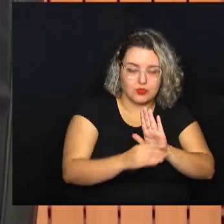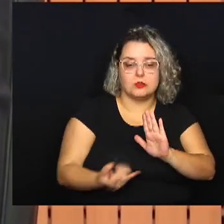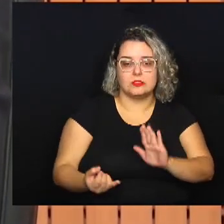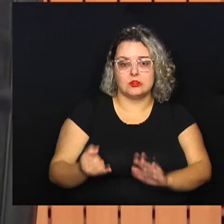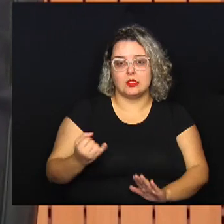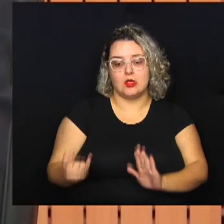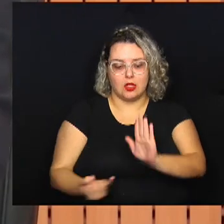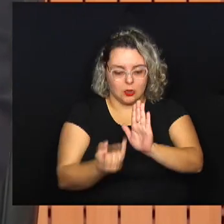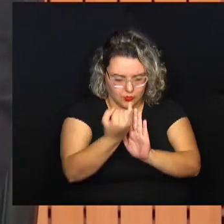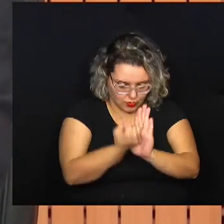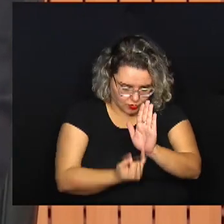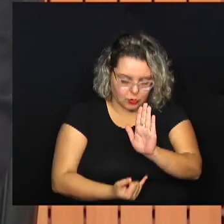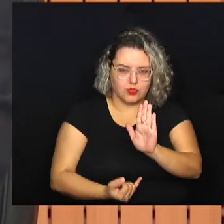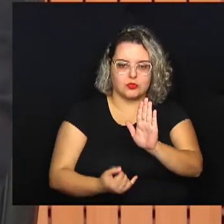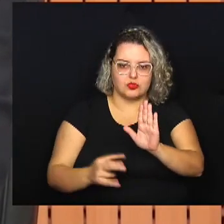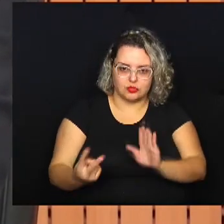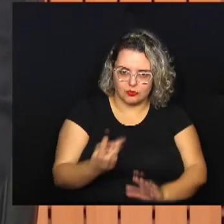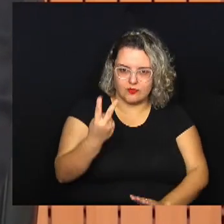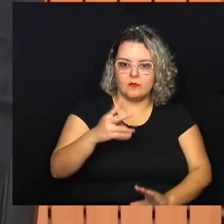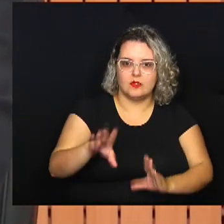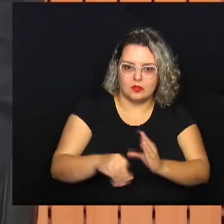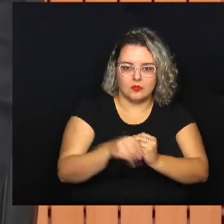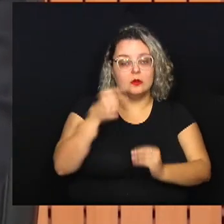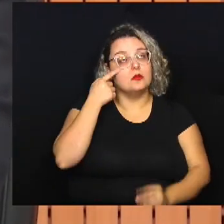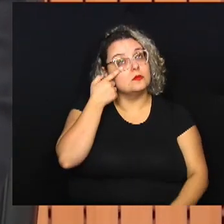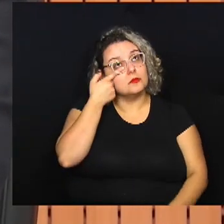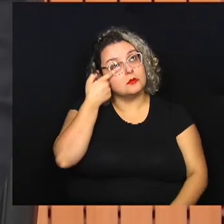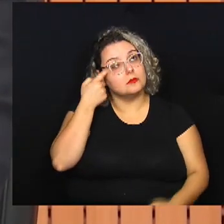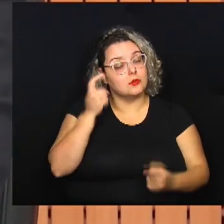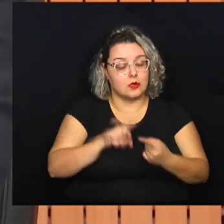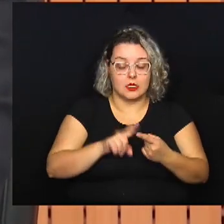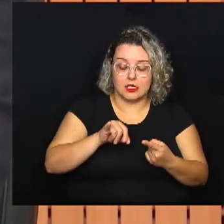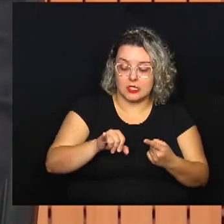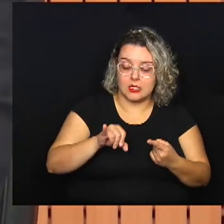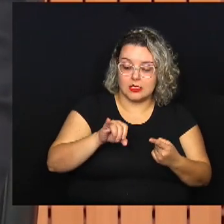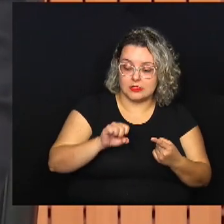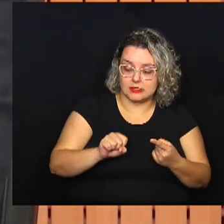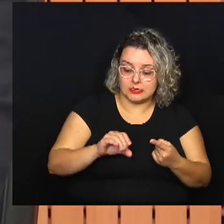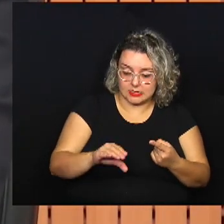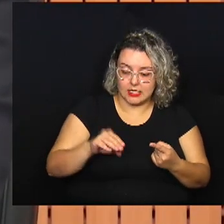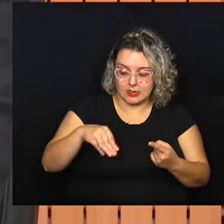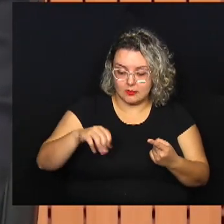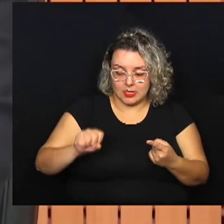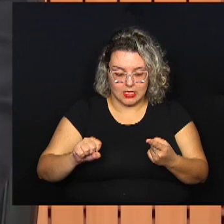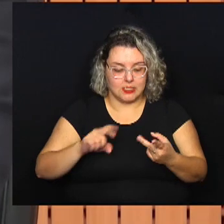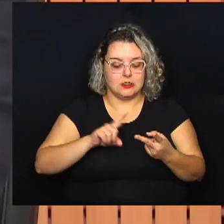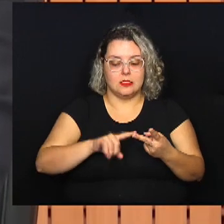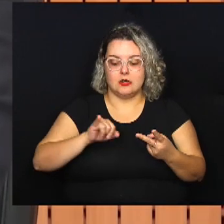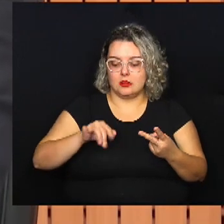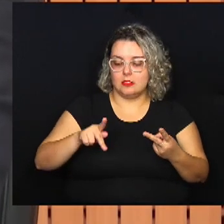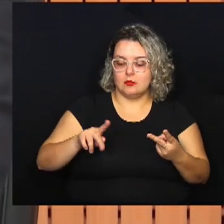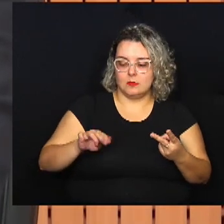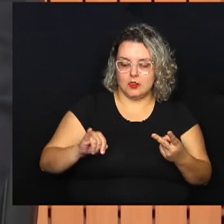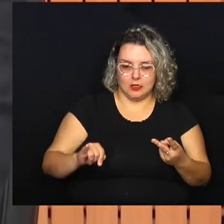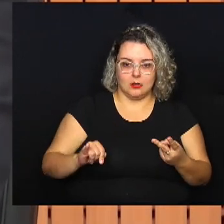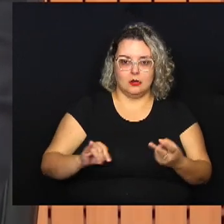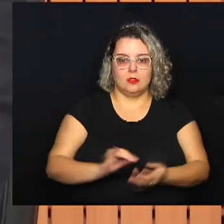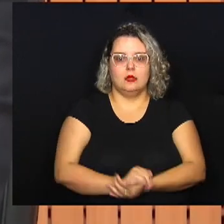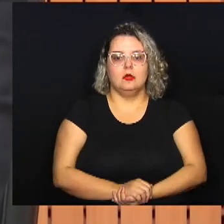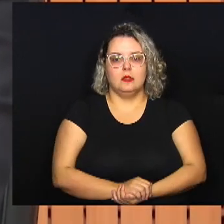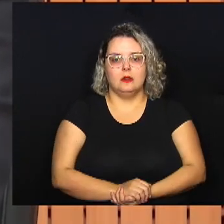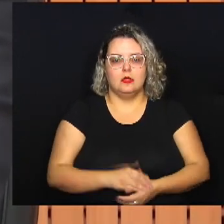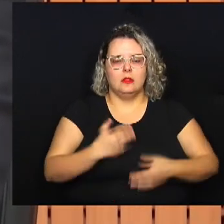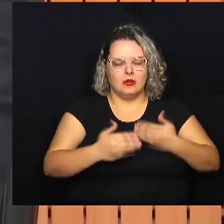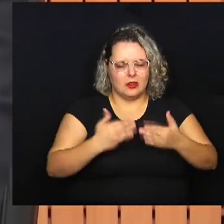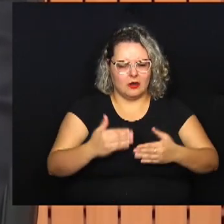sobre Valor Adicionado. Como é o ICMS, como é o IPI, são impostos que você paga na cadeia durante a